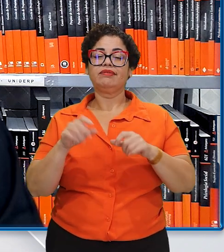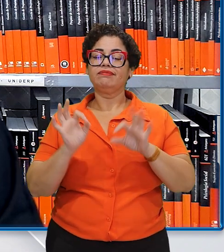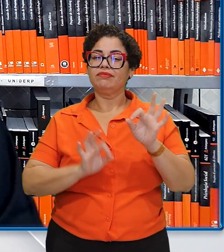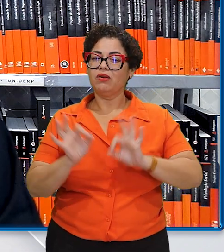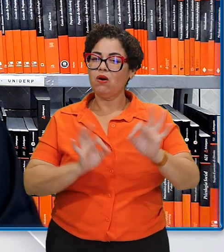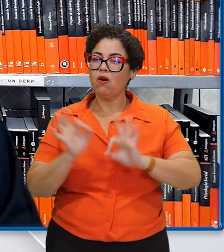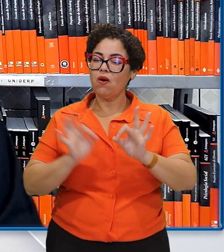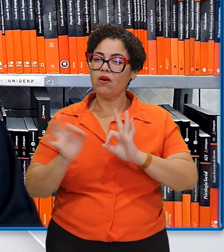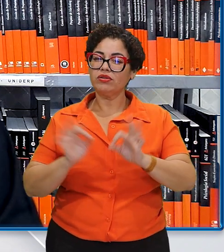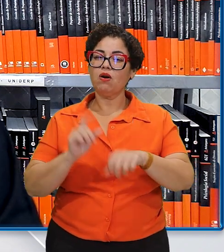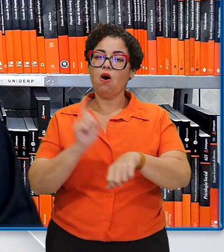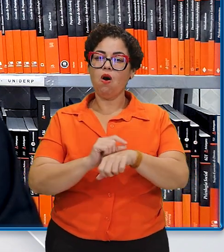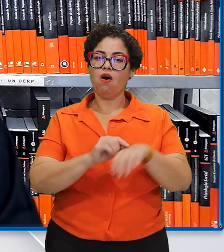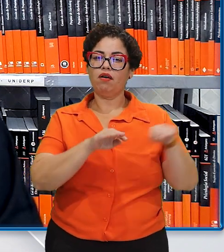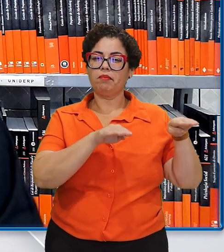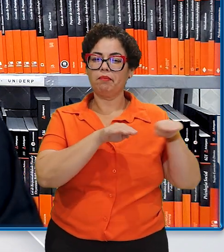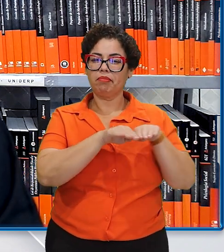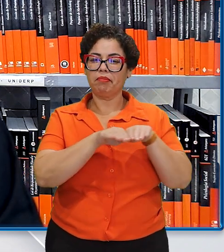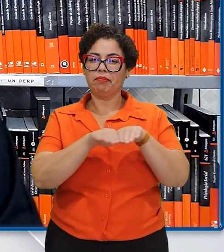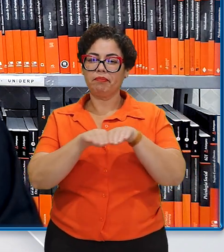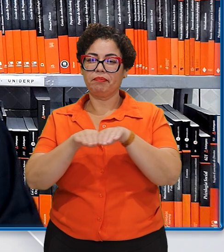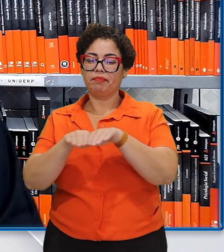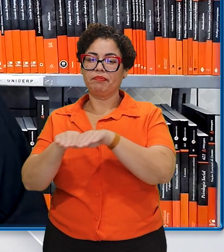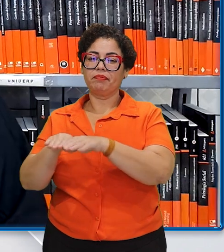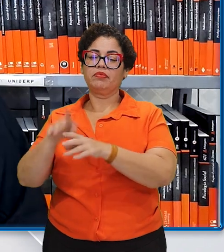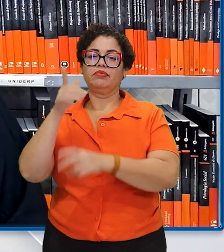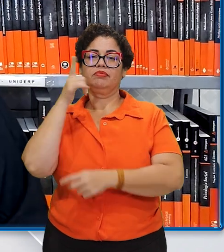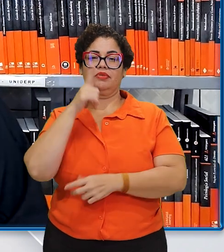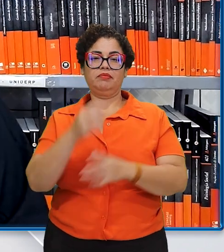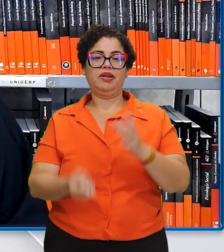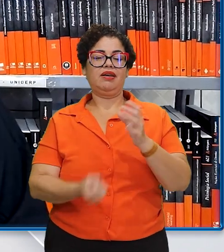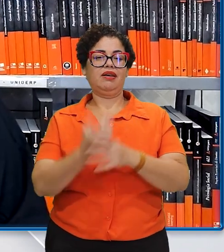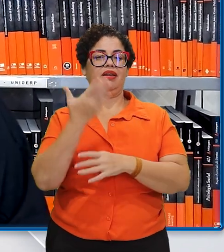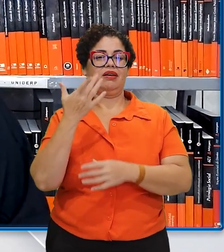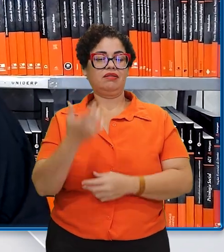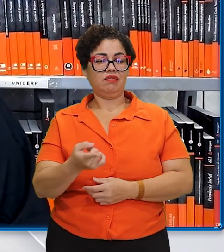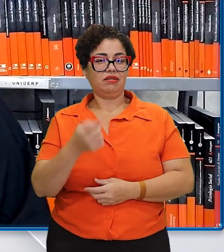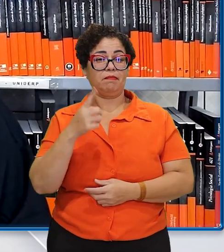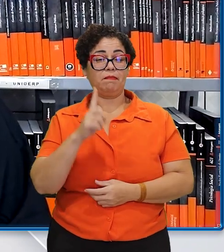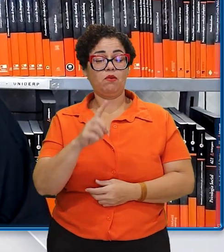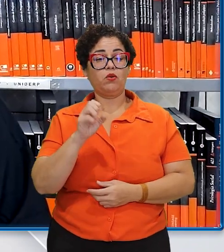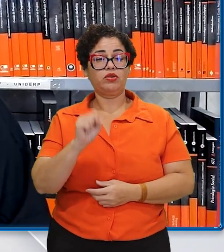necessário você organizar as horas do planeta Terra. A sua criação foi em